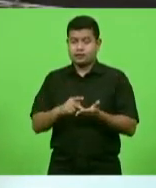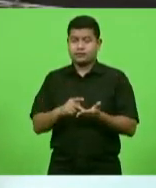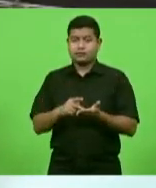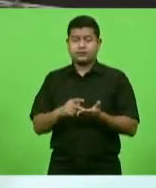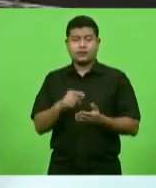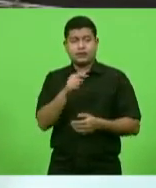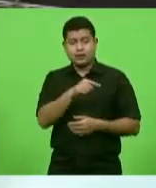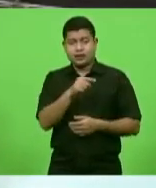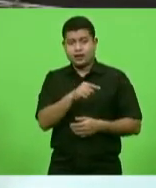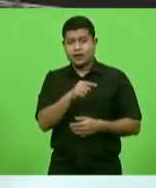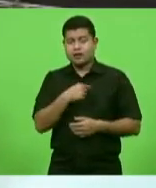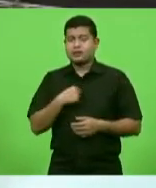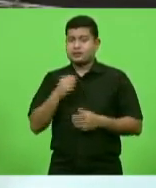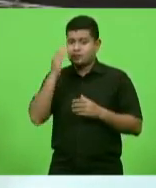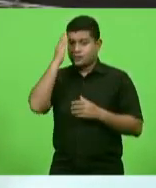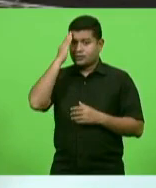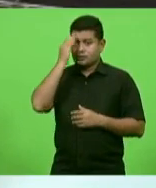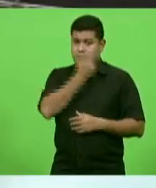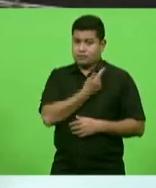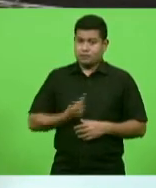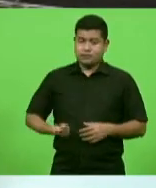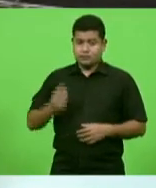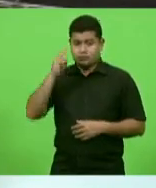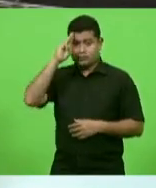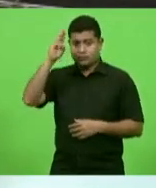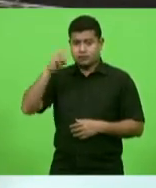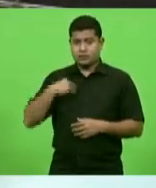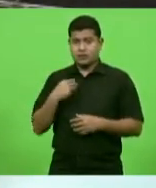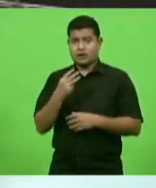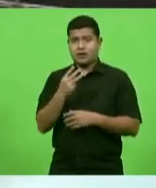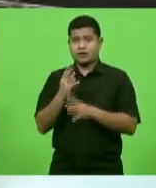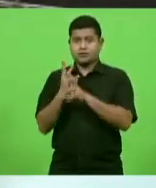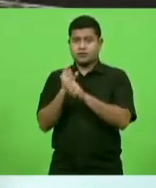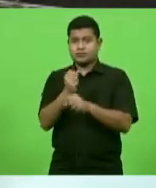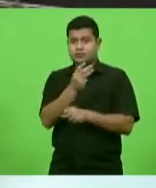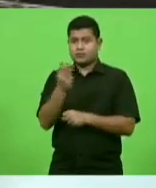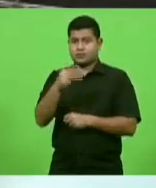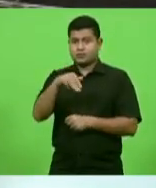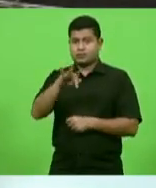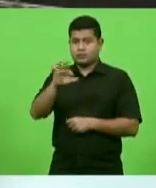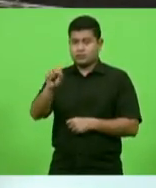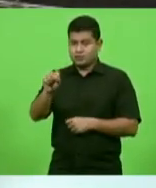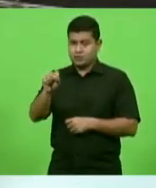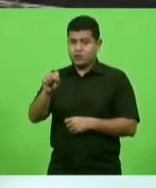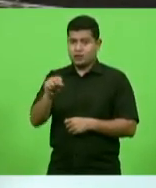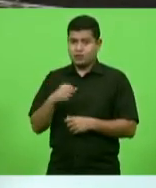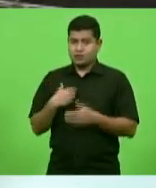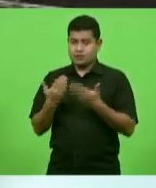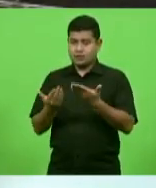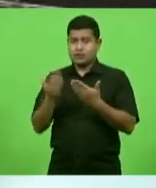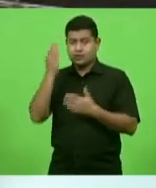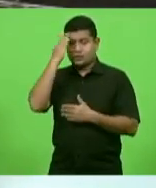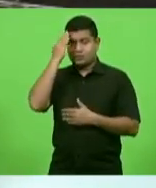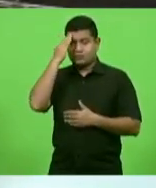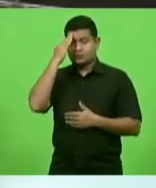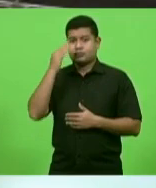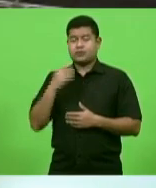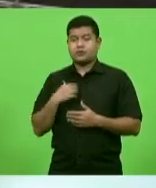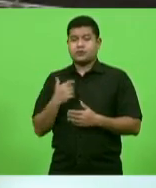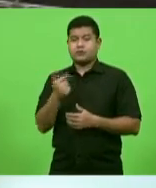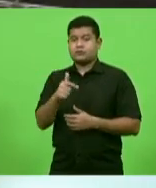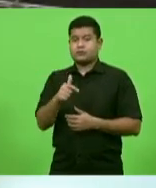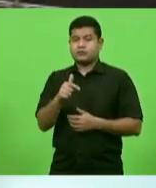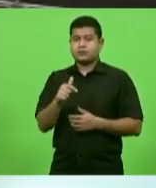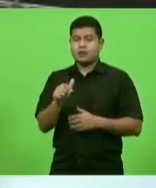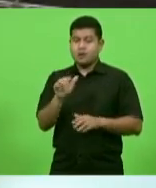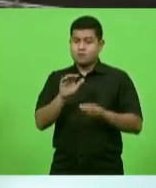200 ventiladores pulmonares ao preço total 33 milhões de reais estava sendo realizadas em abdução das mínimas